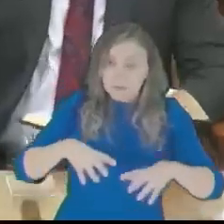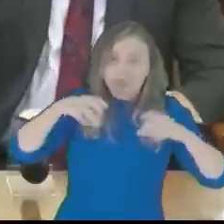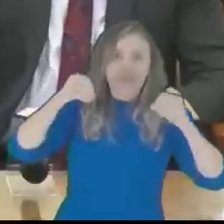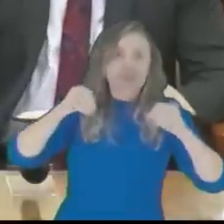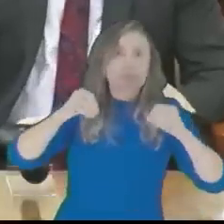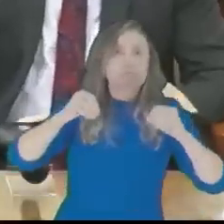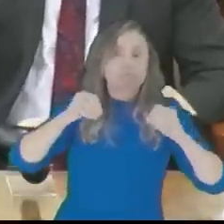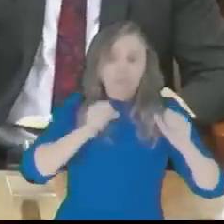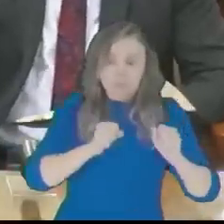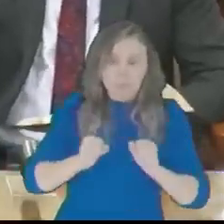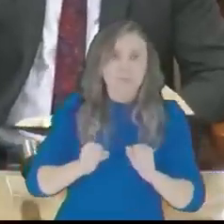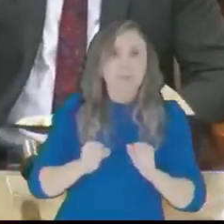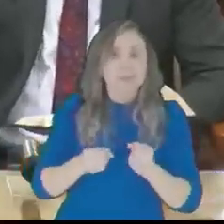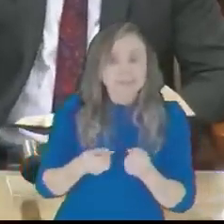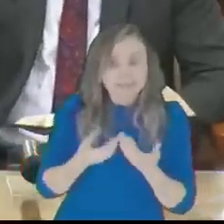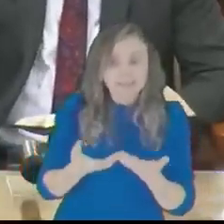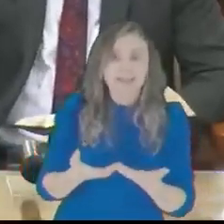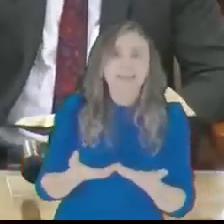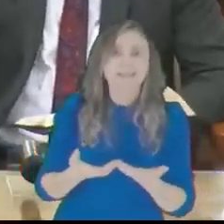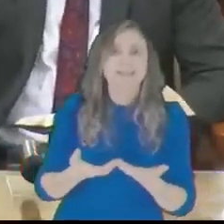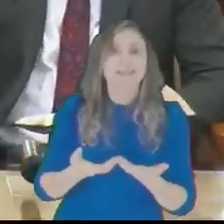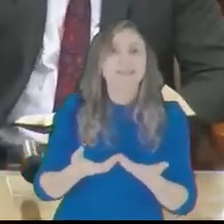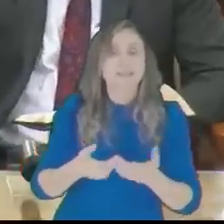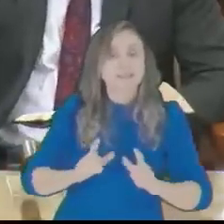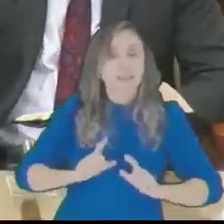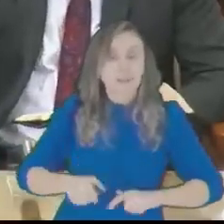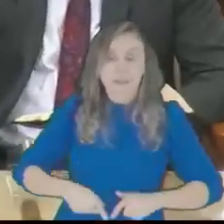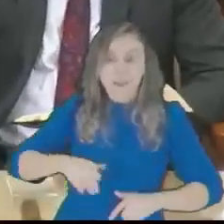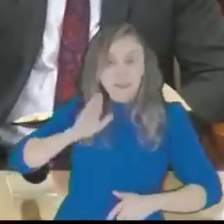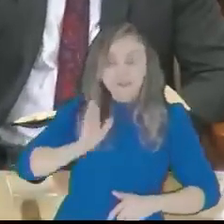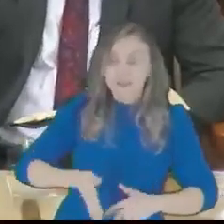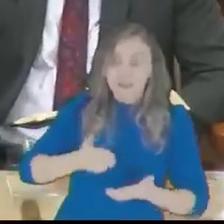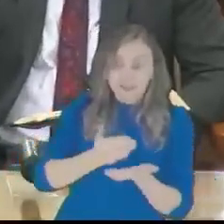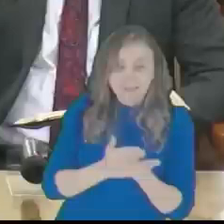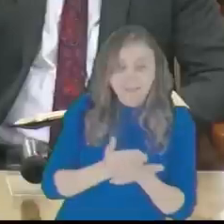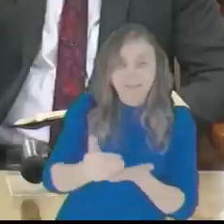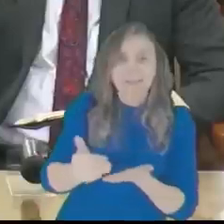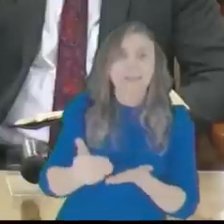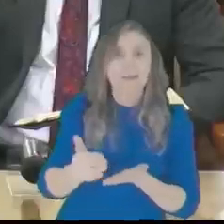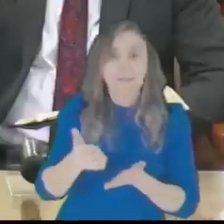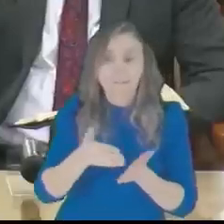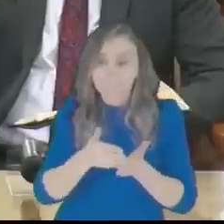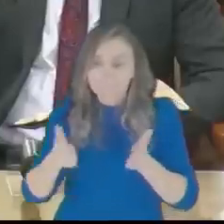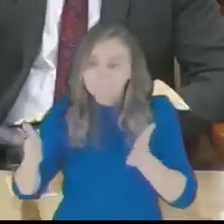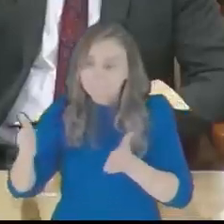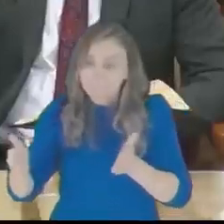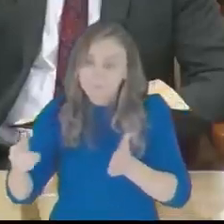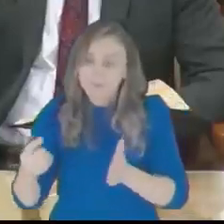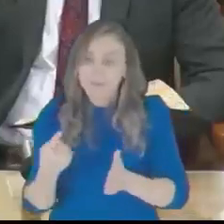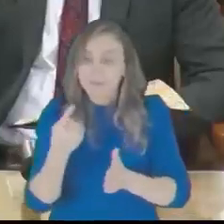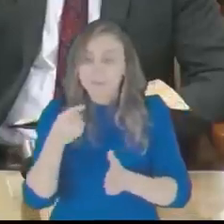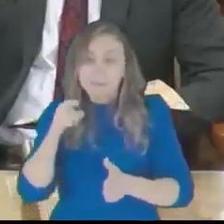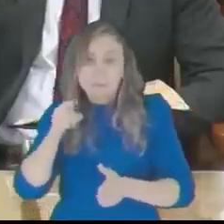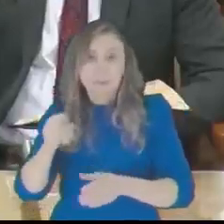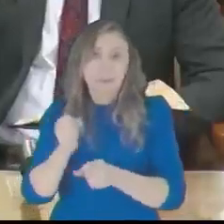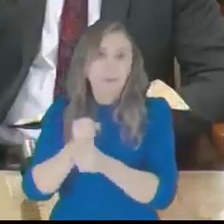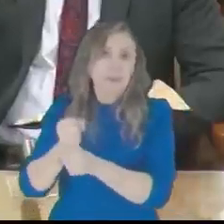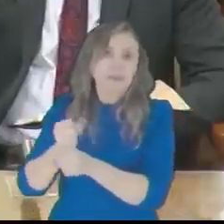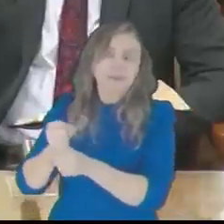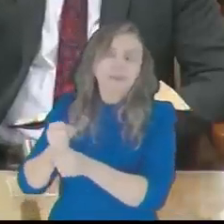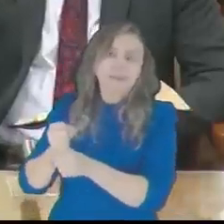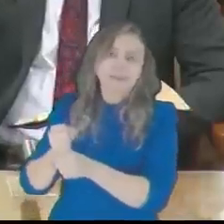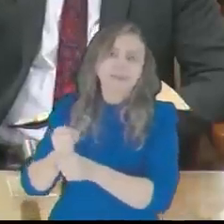fosse estabelecido naquele momento. Eles estavam ansiosos, nós não queremos, em